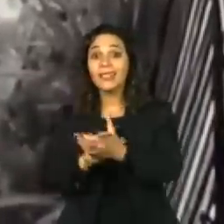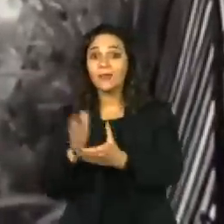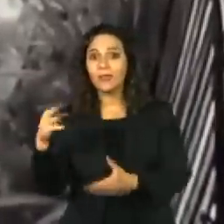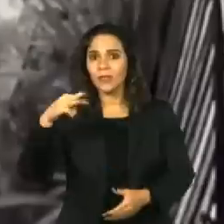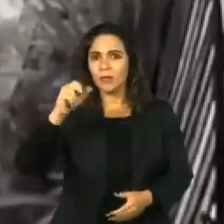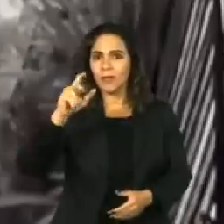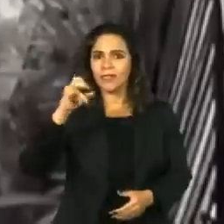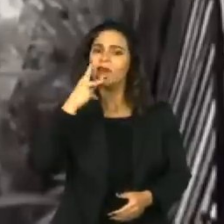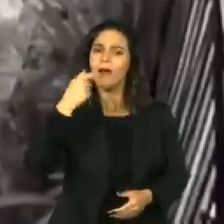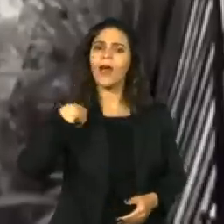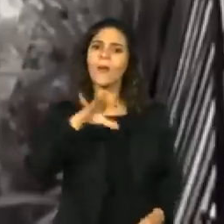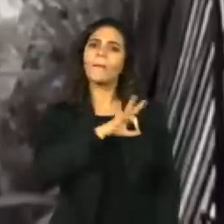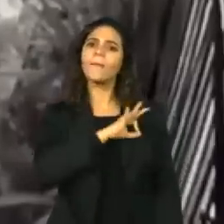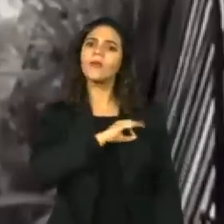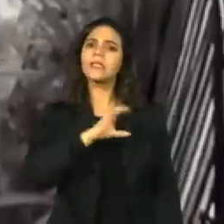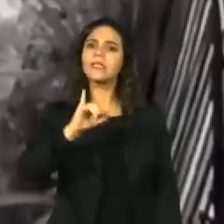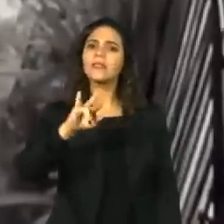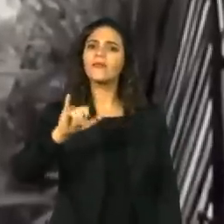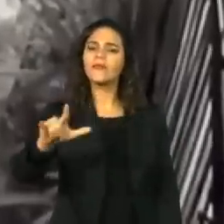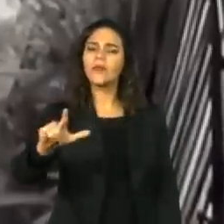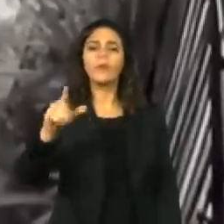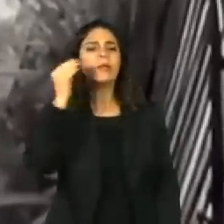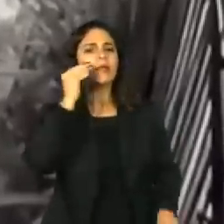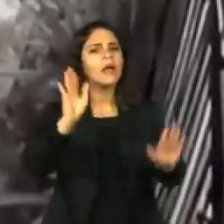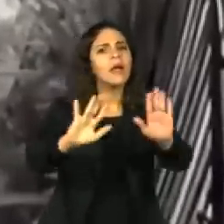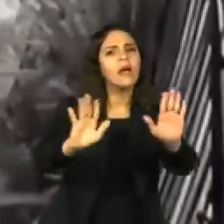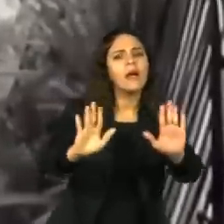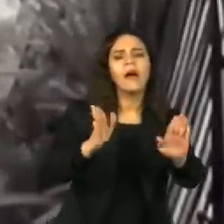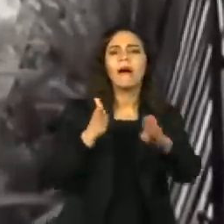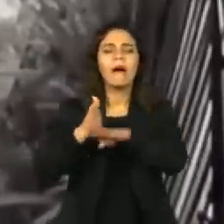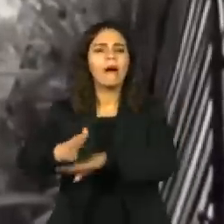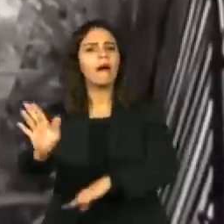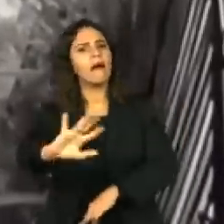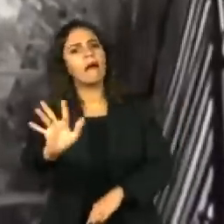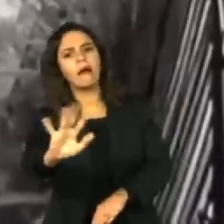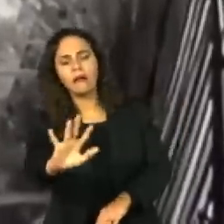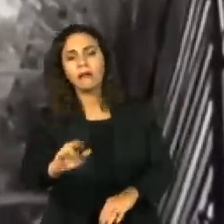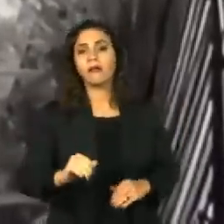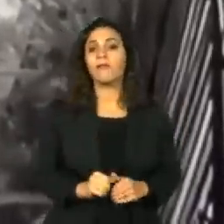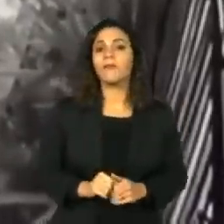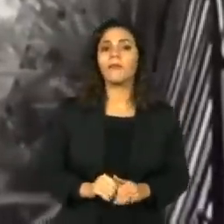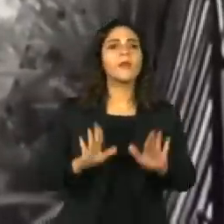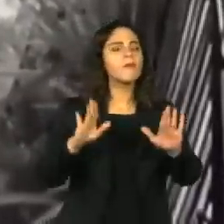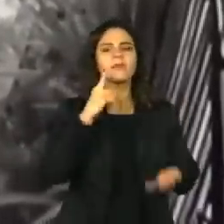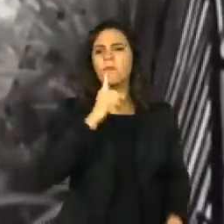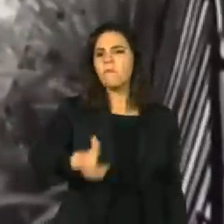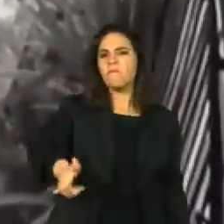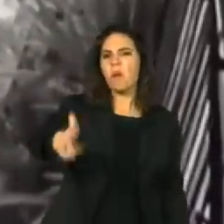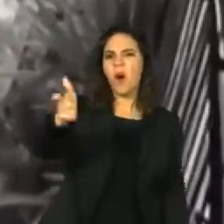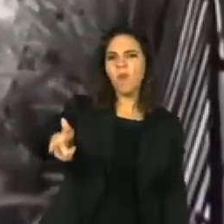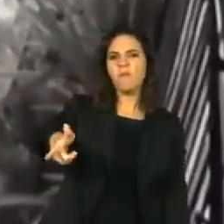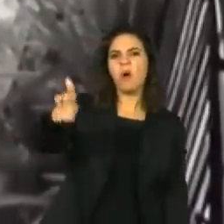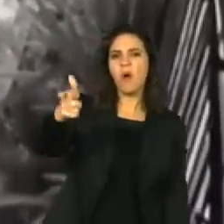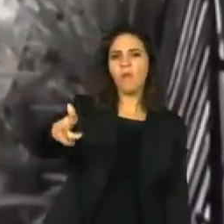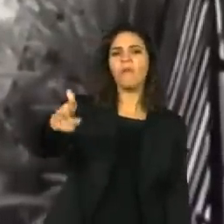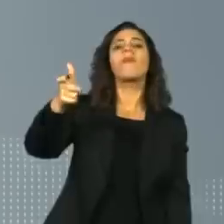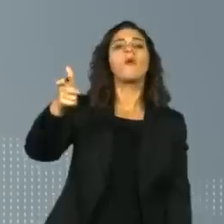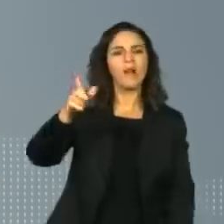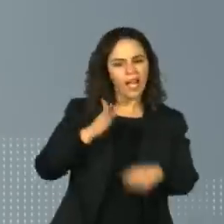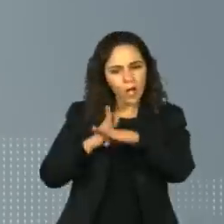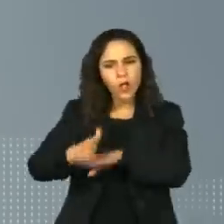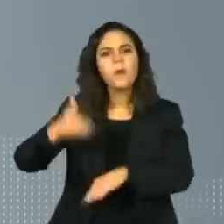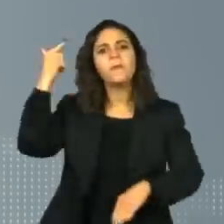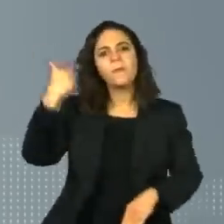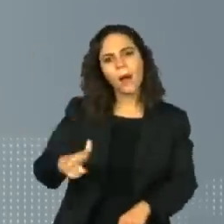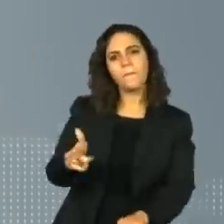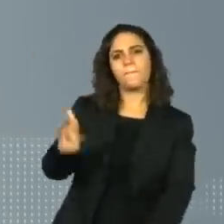se identificou como policial civil e tentou impedir a entrada de Jorge na festa, mas ele atirou em direção à porta, entrou e